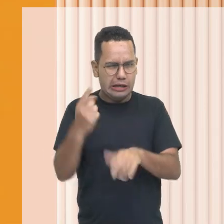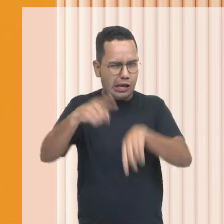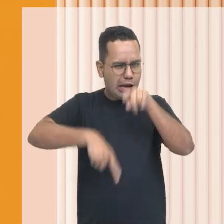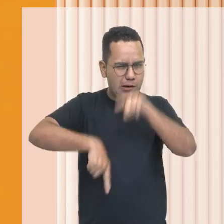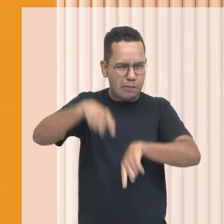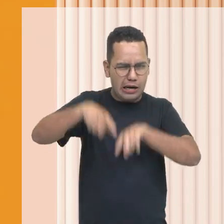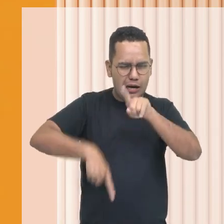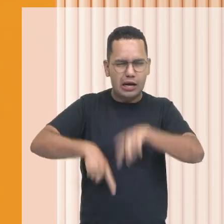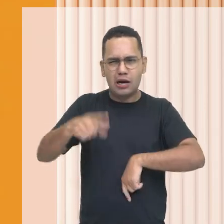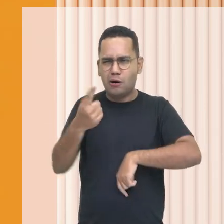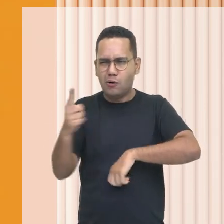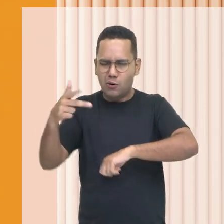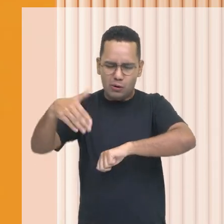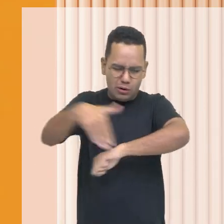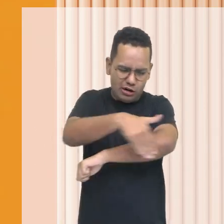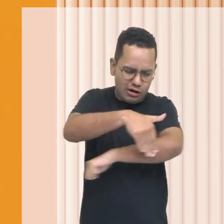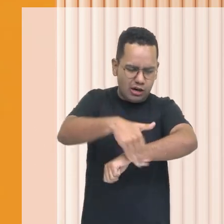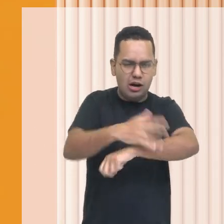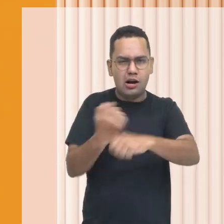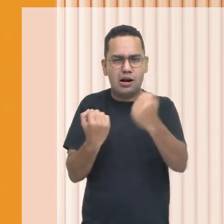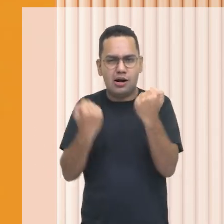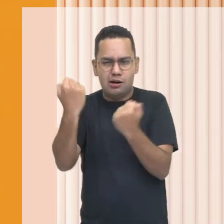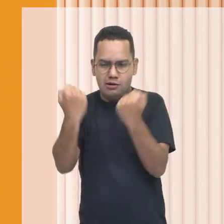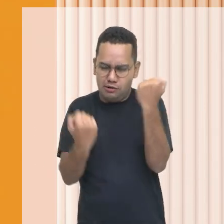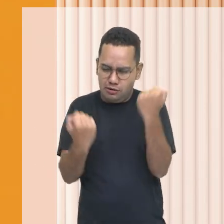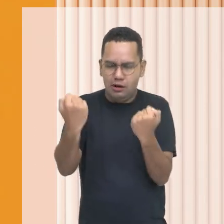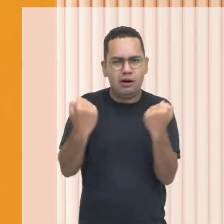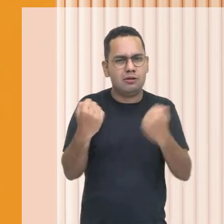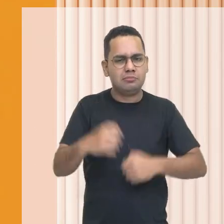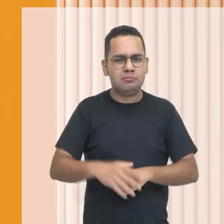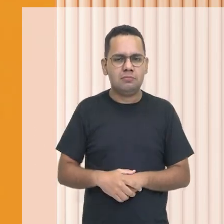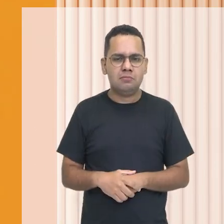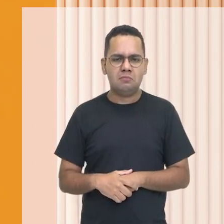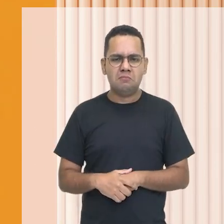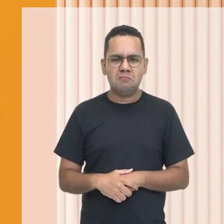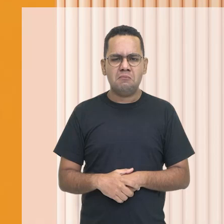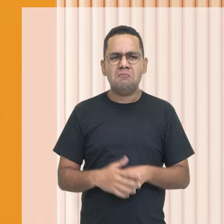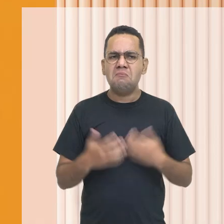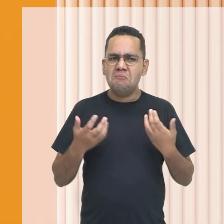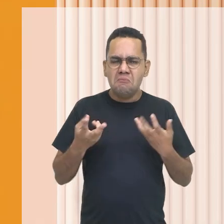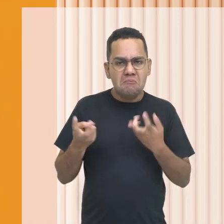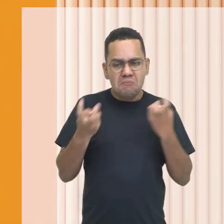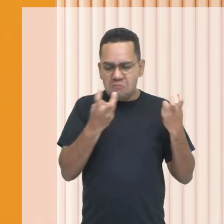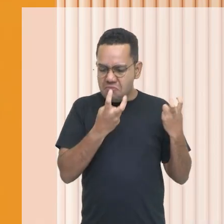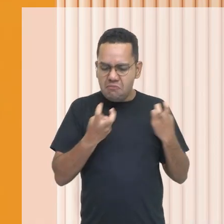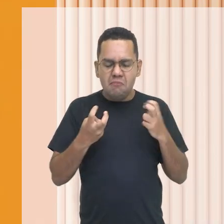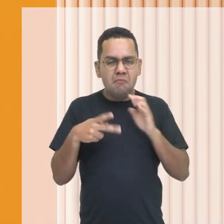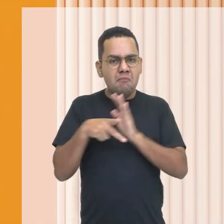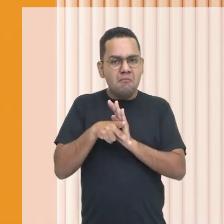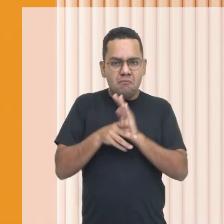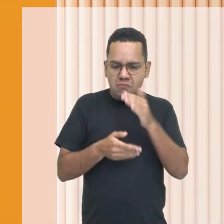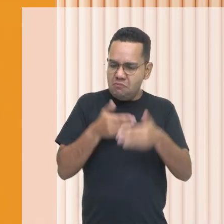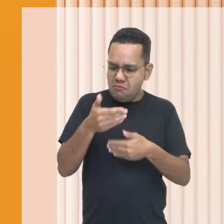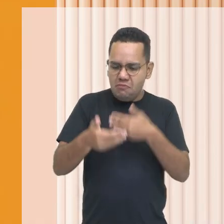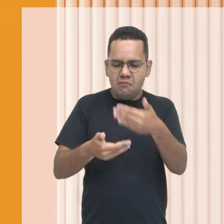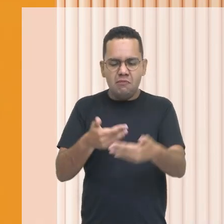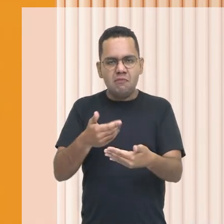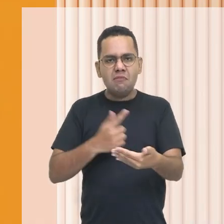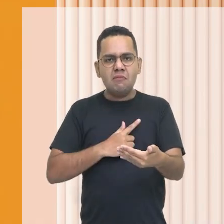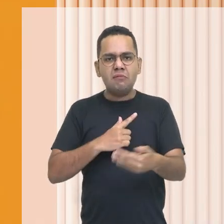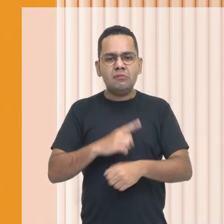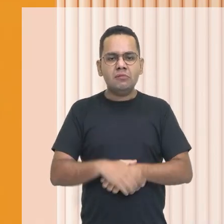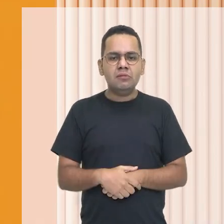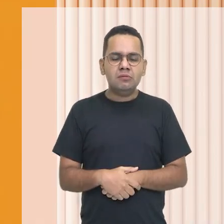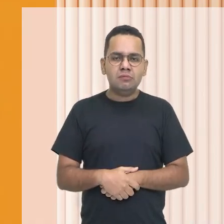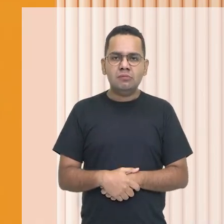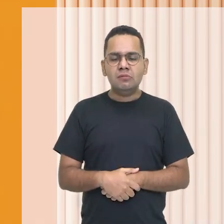fabricação, estradas, carros, aquele clima, né, de desenvolvimento, mas, né, uma